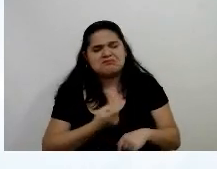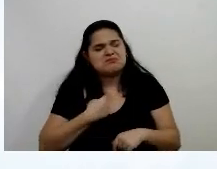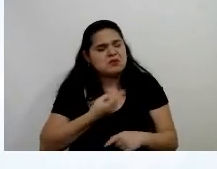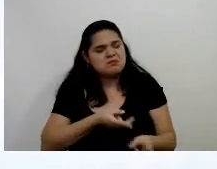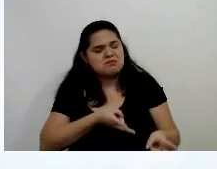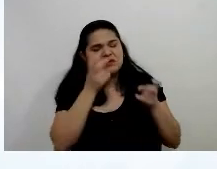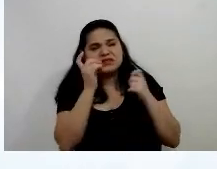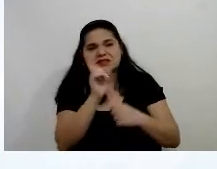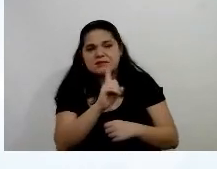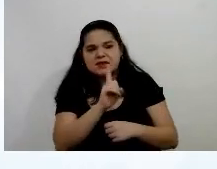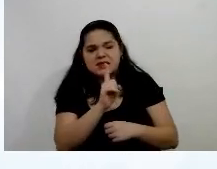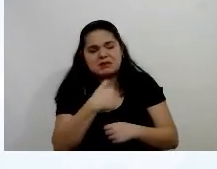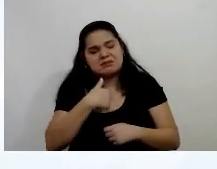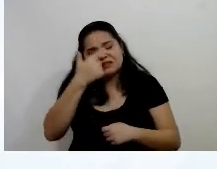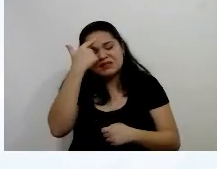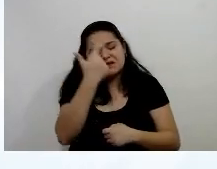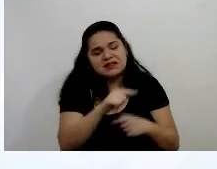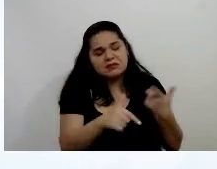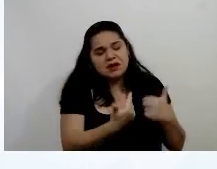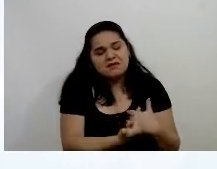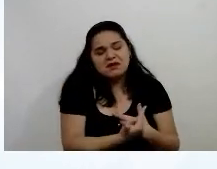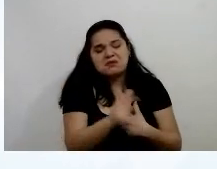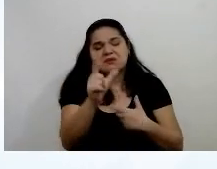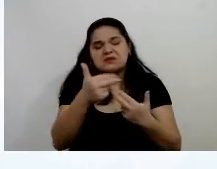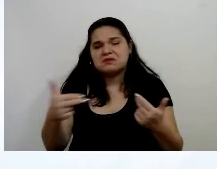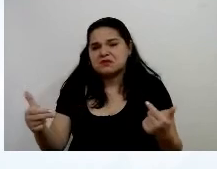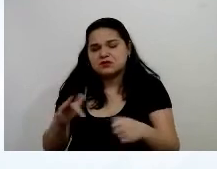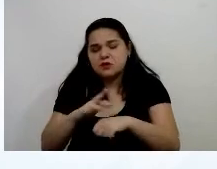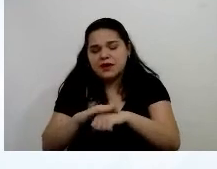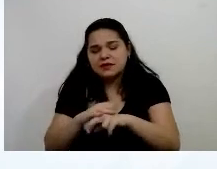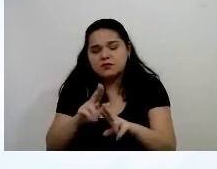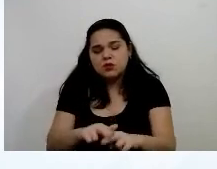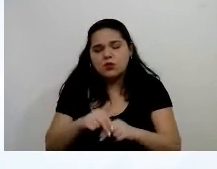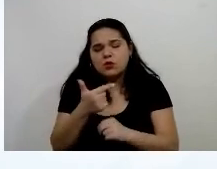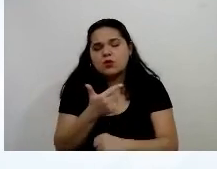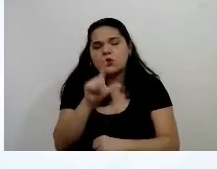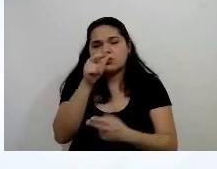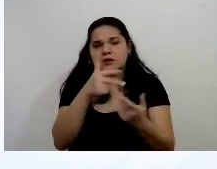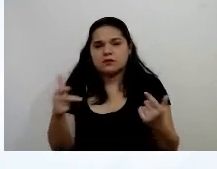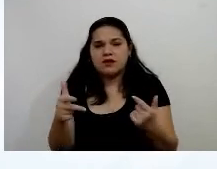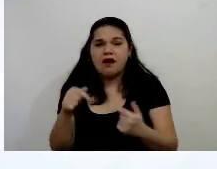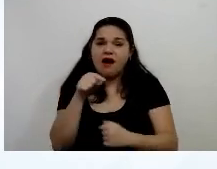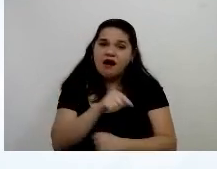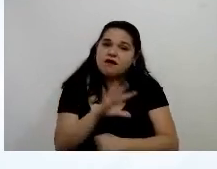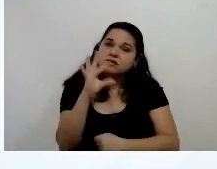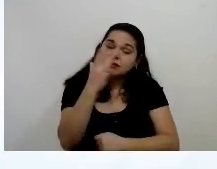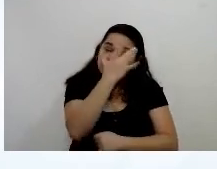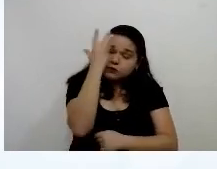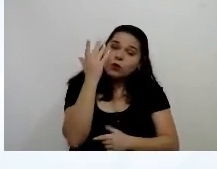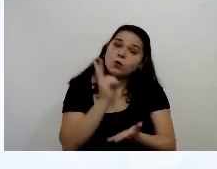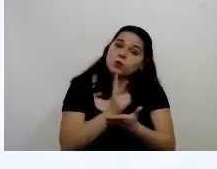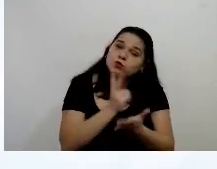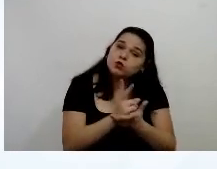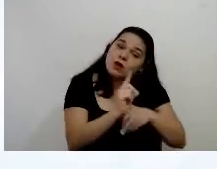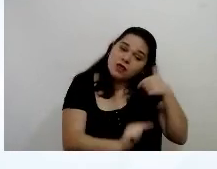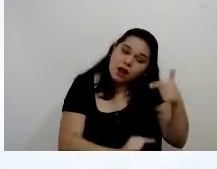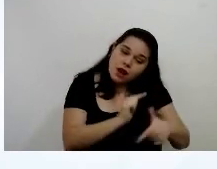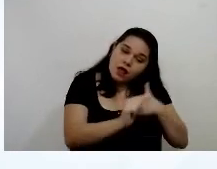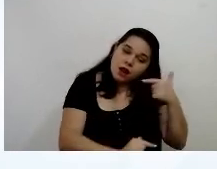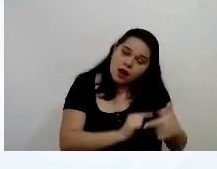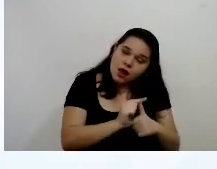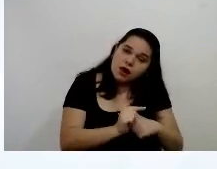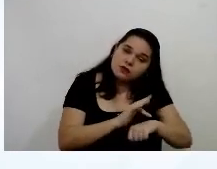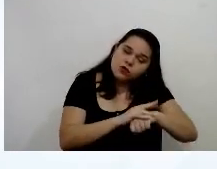acabava se agravando essa doença do trabalho, né? E não foi poucos, mas muitos